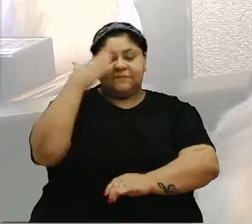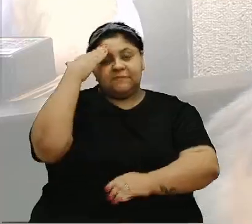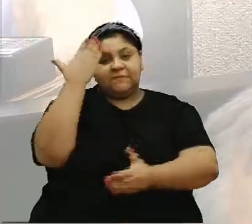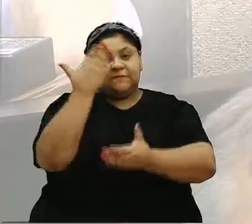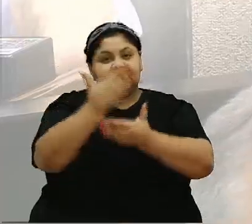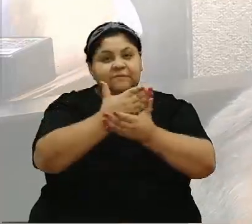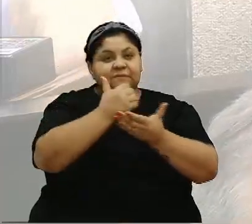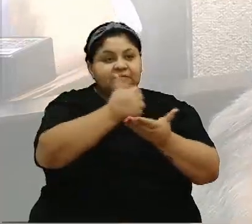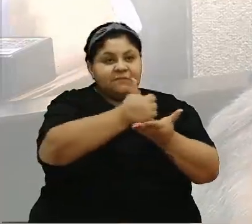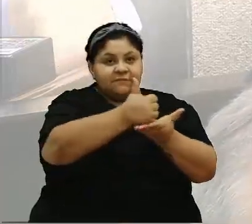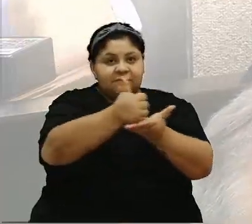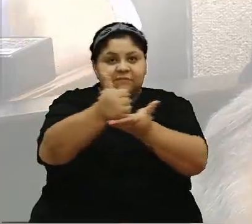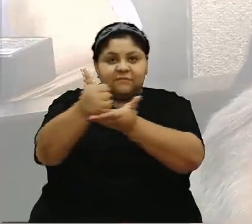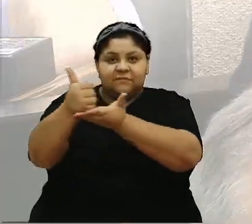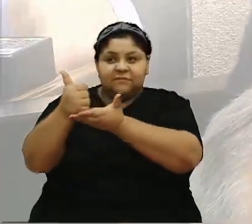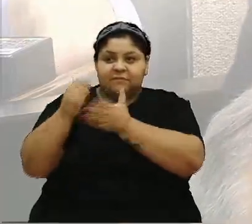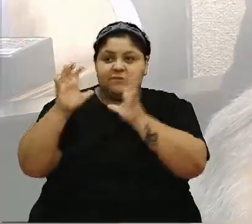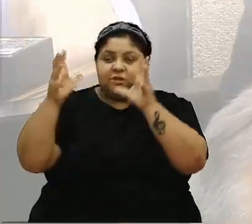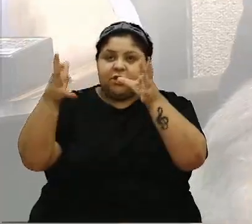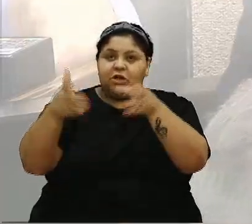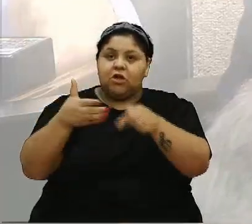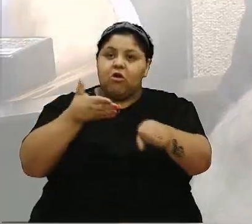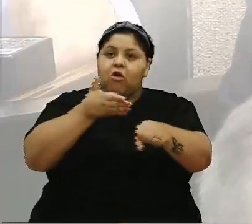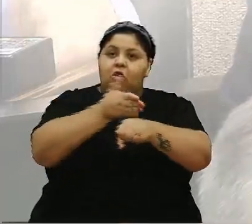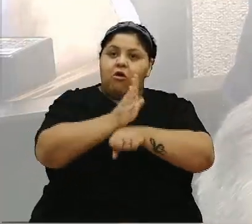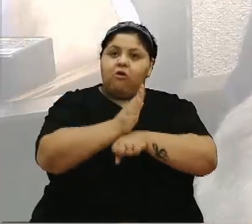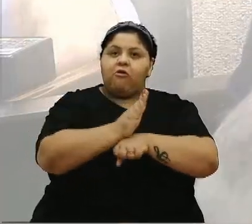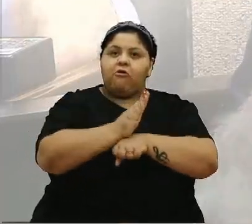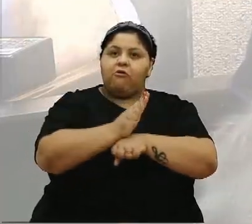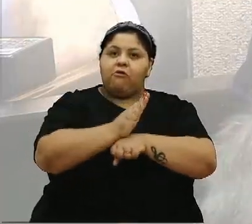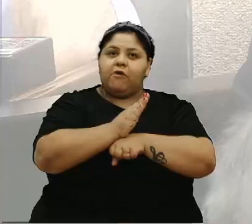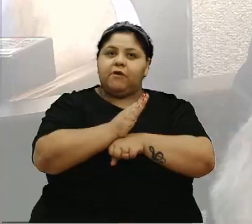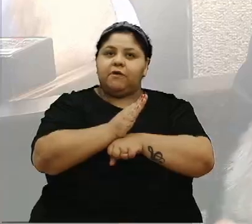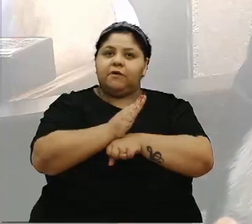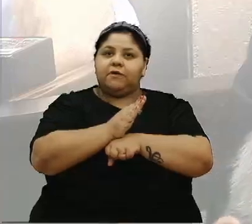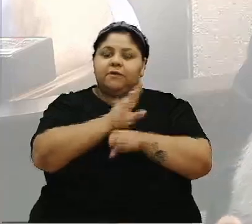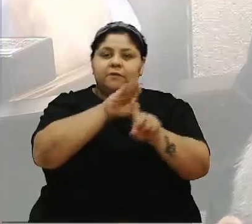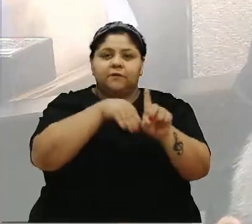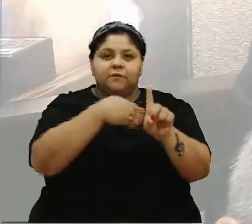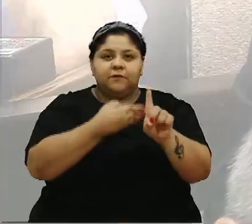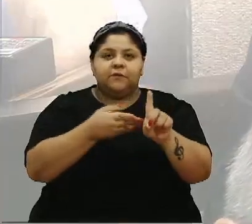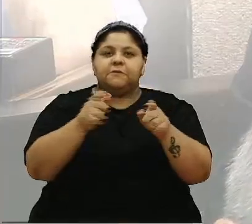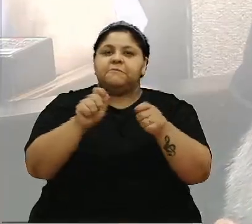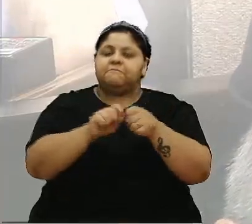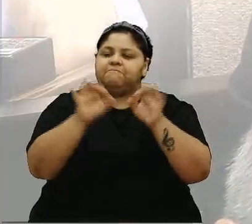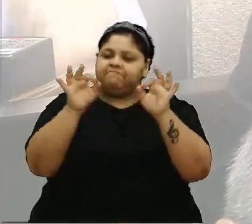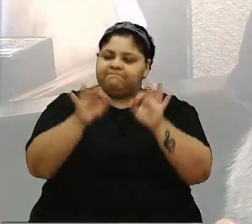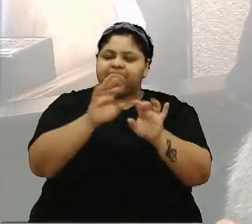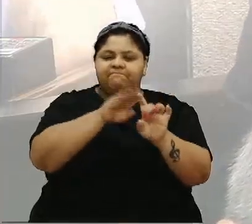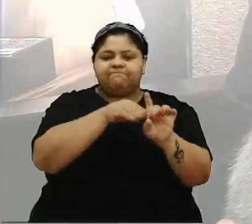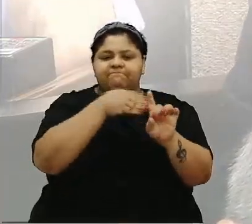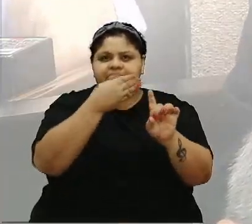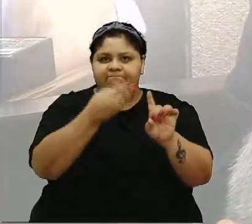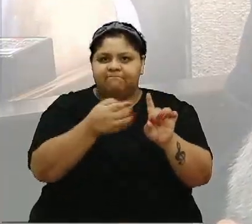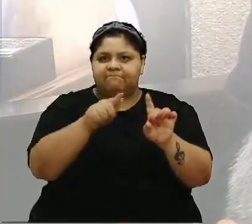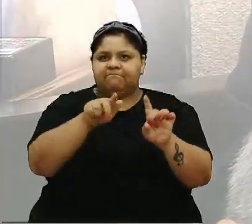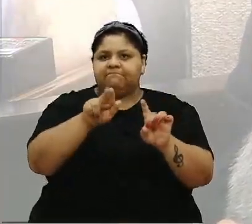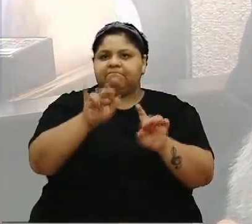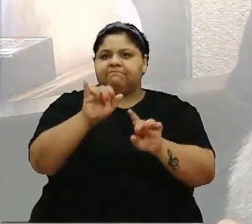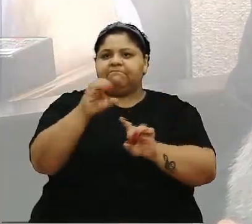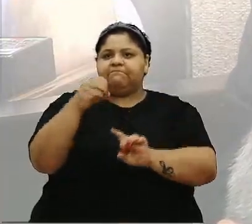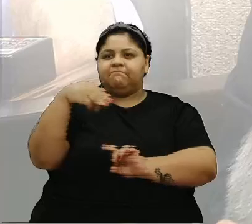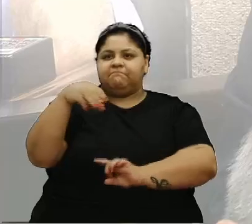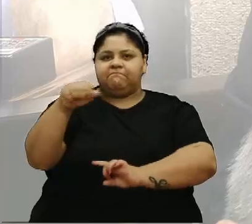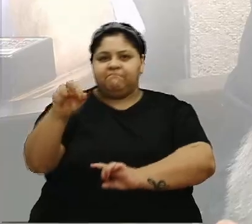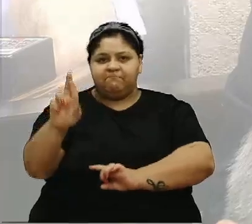apoio e a sensibilidade de todos para aprovar esta proposição e fazer esta justa memória à senhora Guiomar